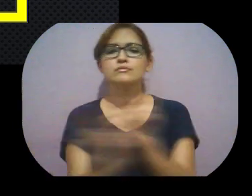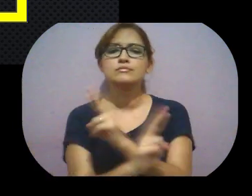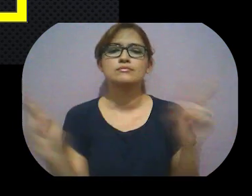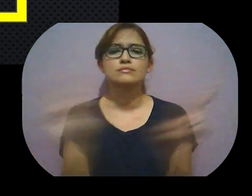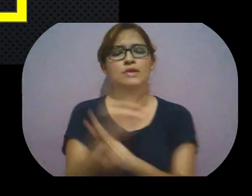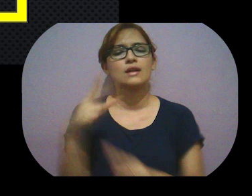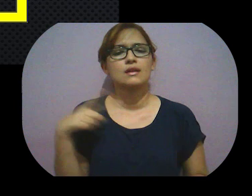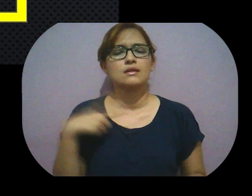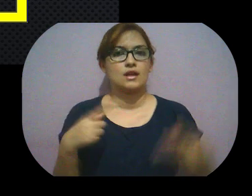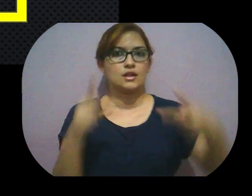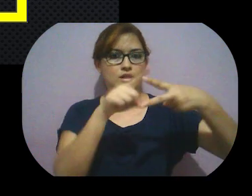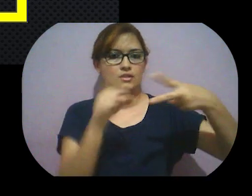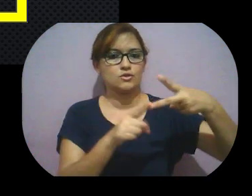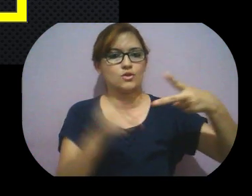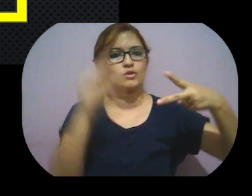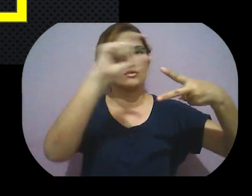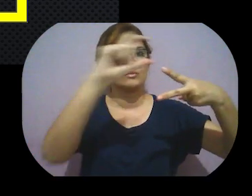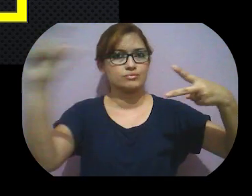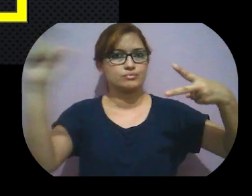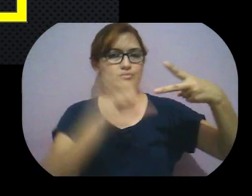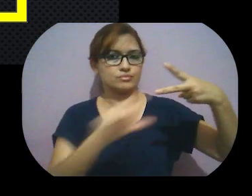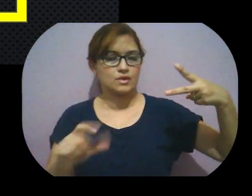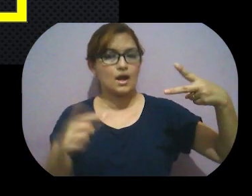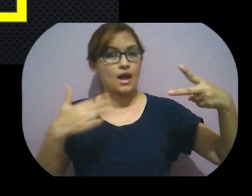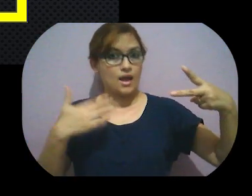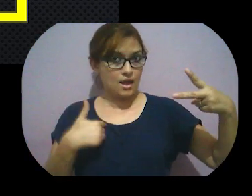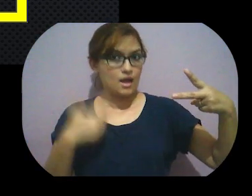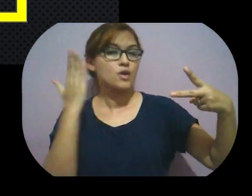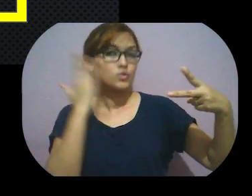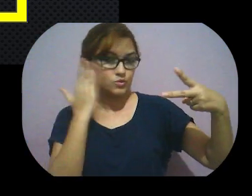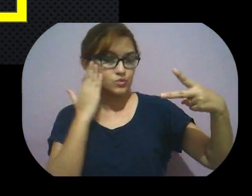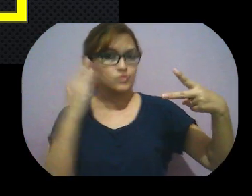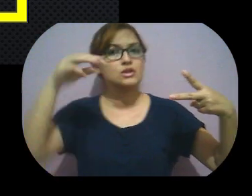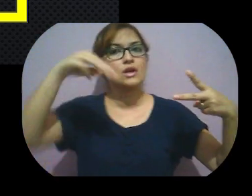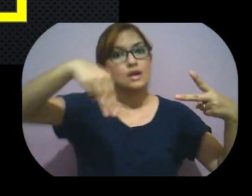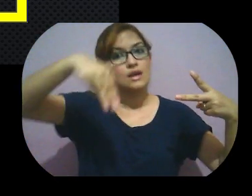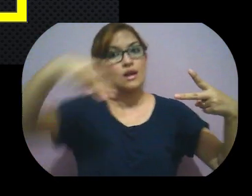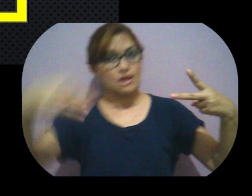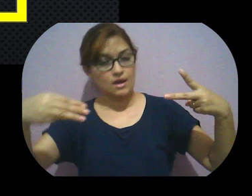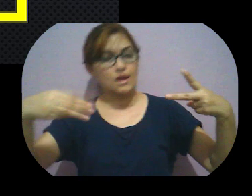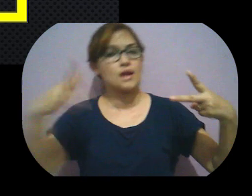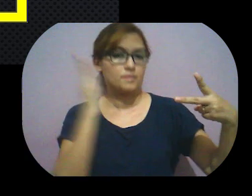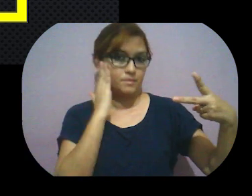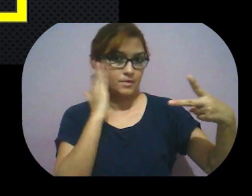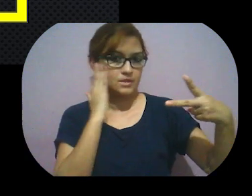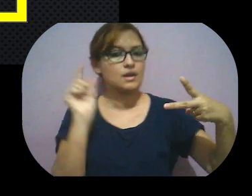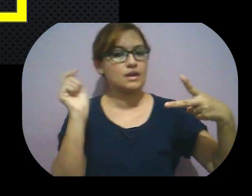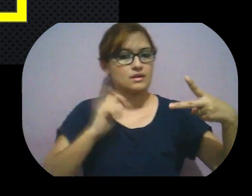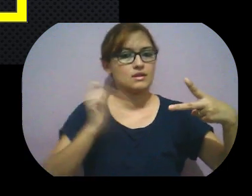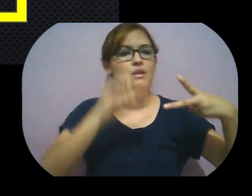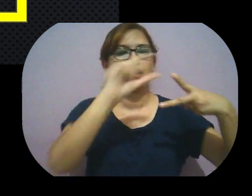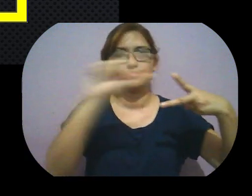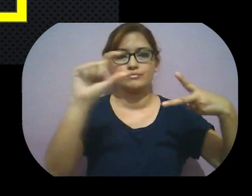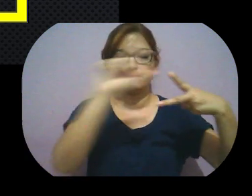a concentração comum da solução quando a gente conhece a molaridade. Como é que a gente chega nessa expressão? Muito simples, nós temos C, que é igual a M1